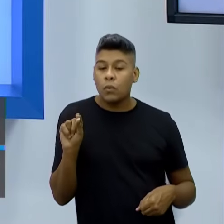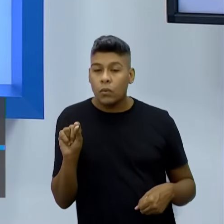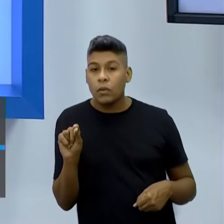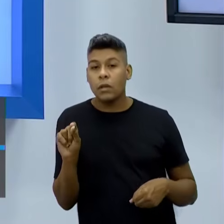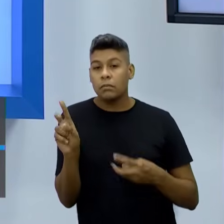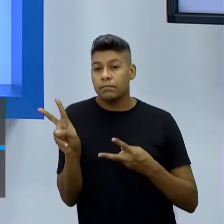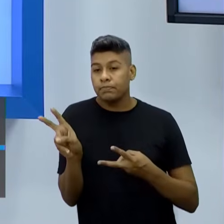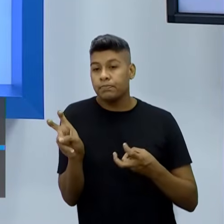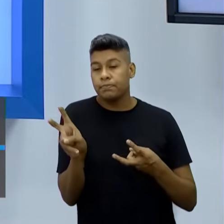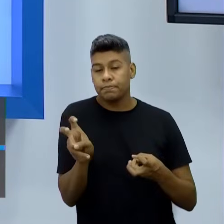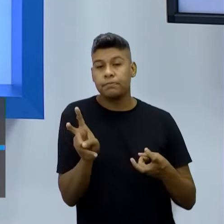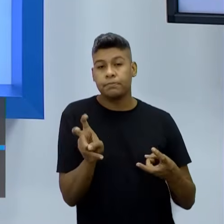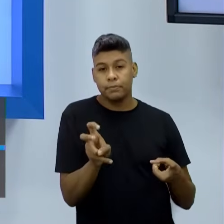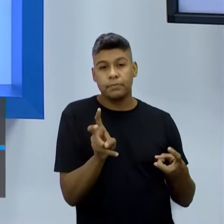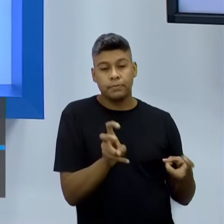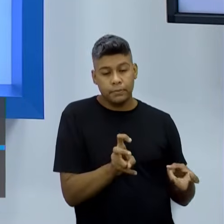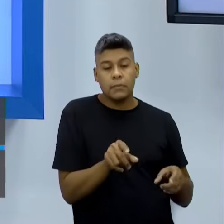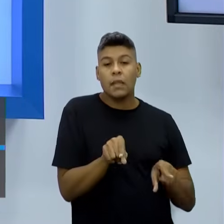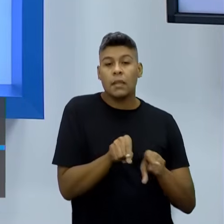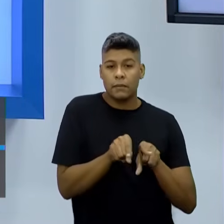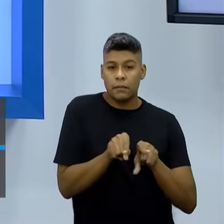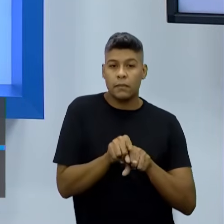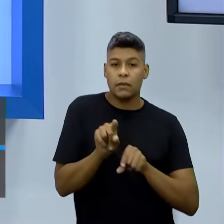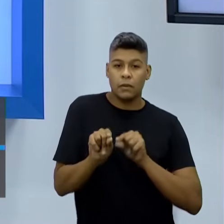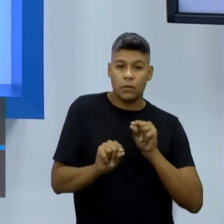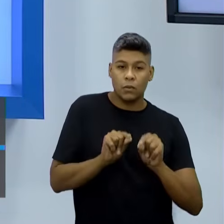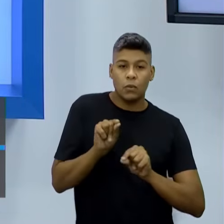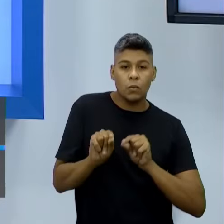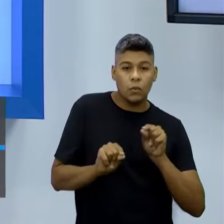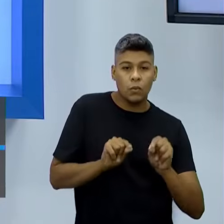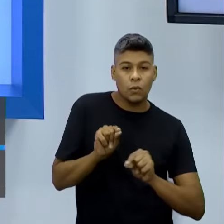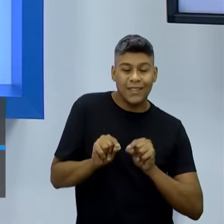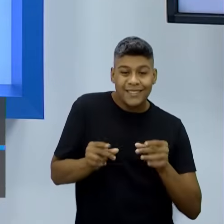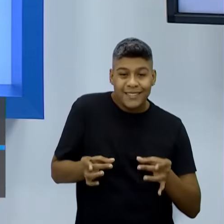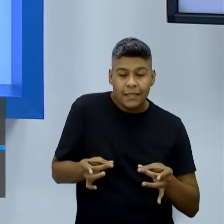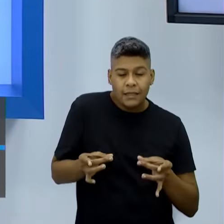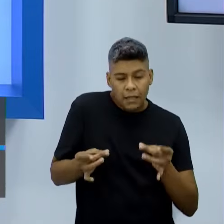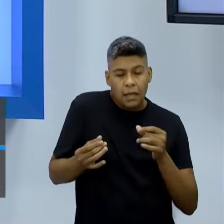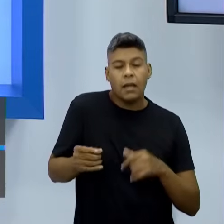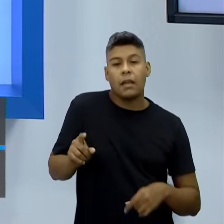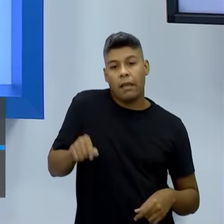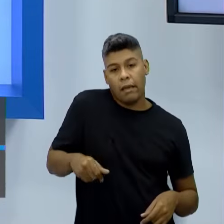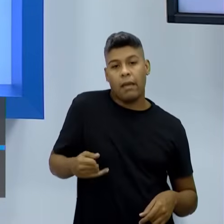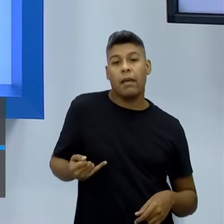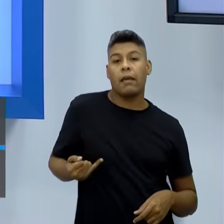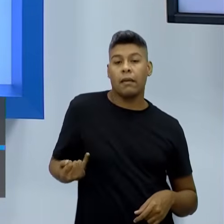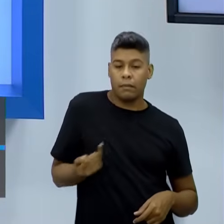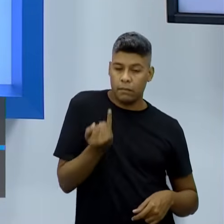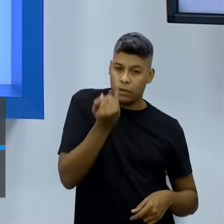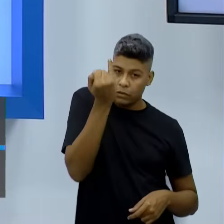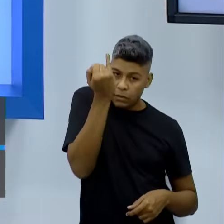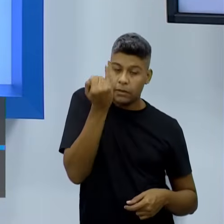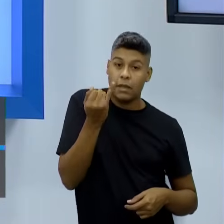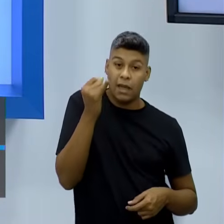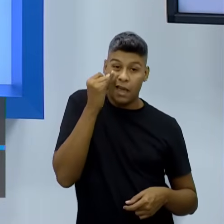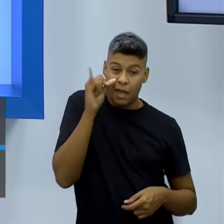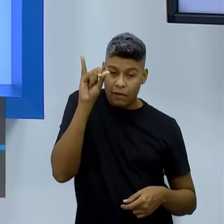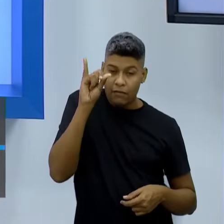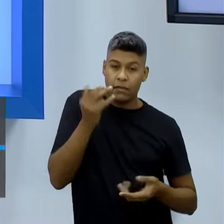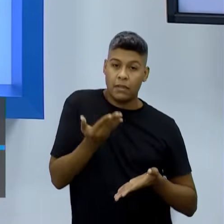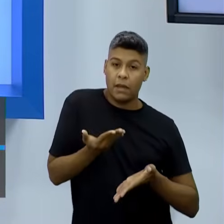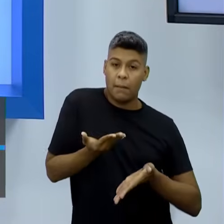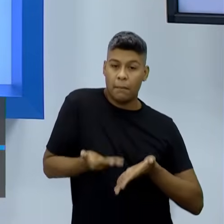de observação e também um alto grau de detalhamento, né, para que você aí não perca